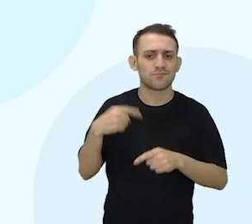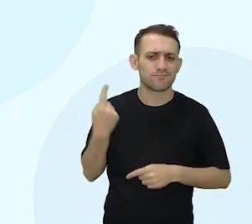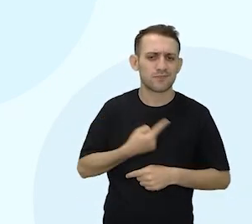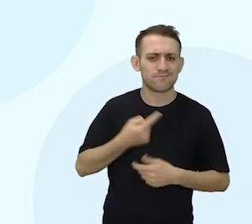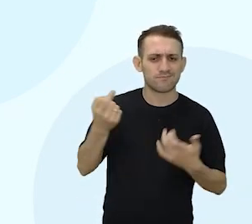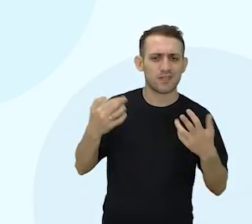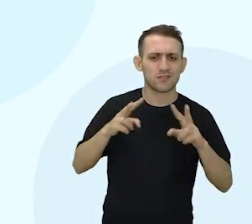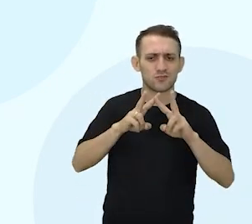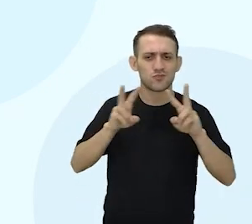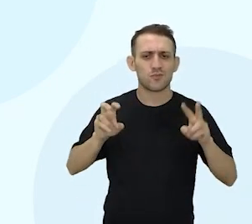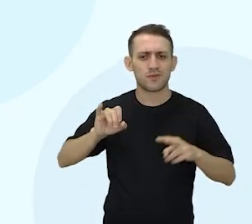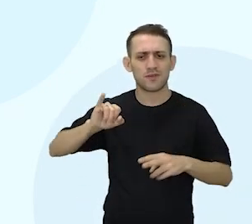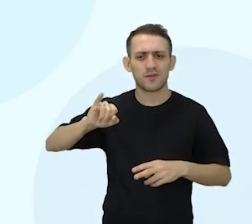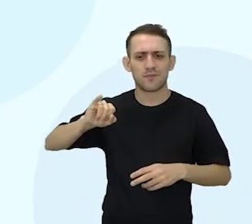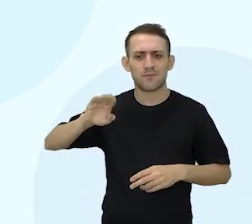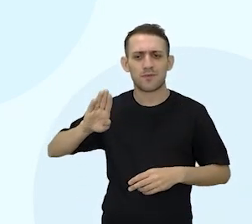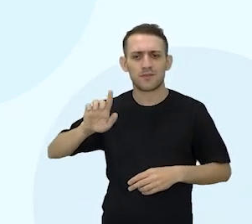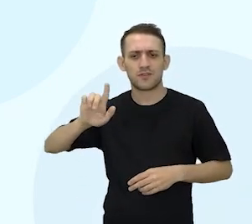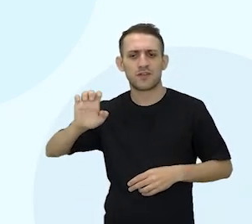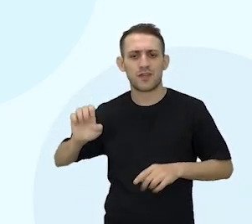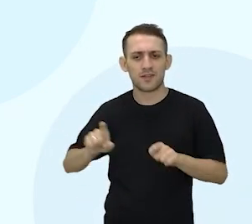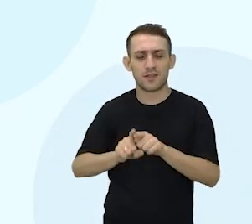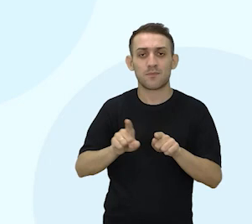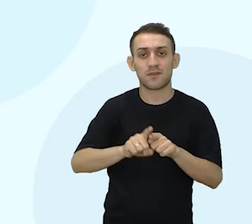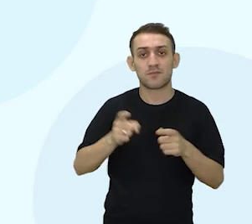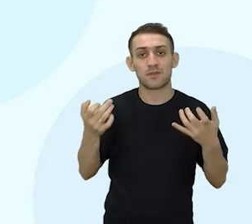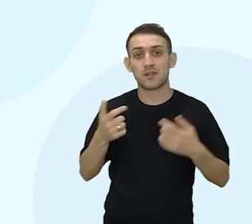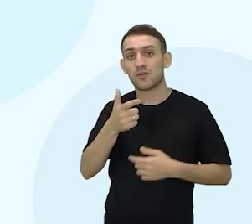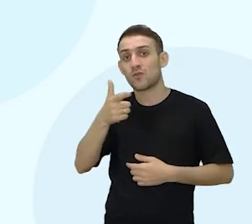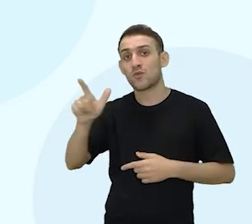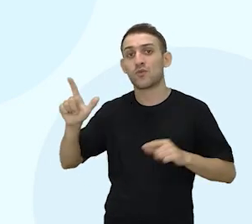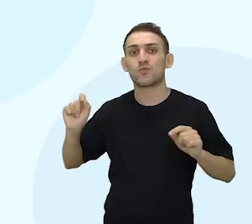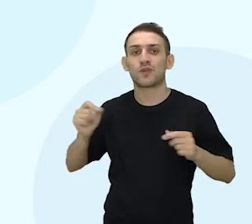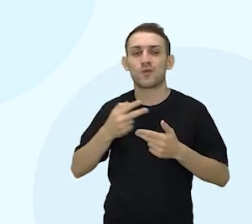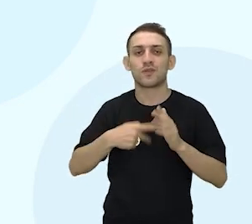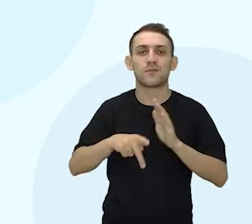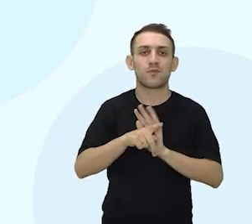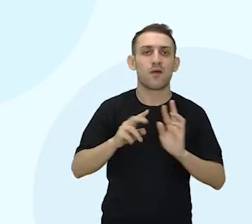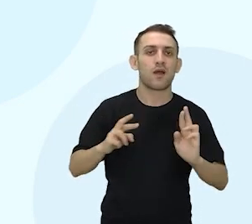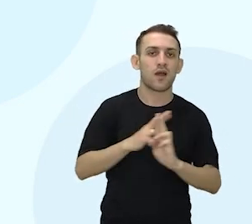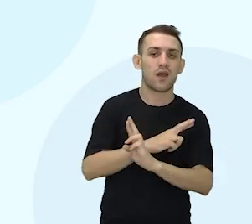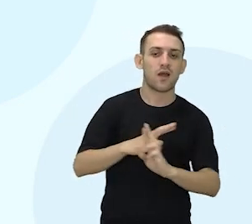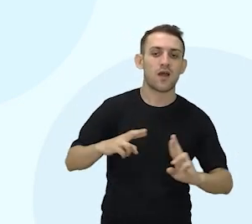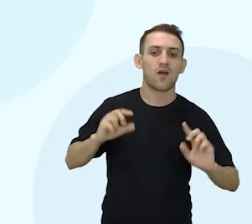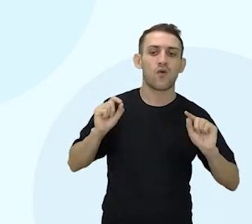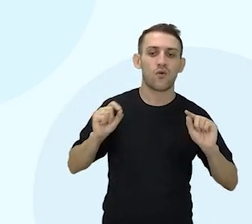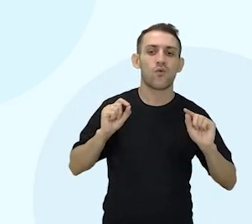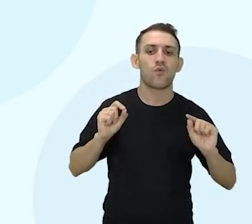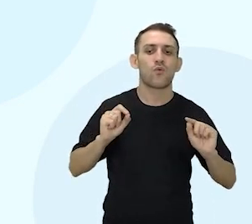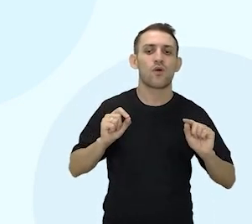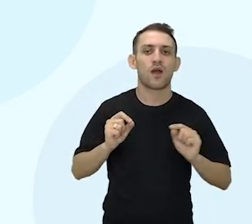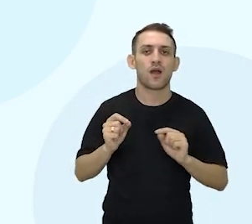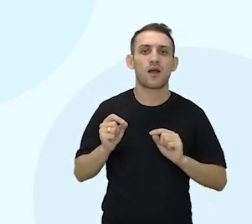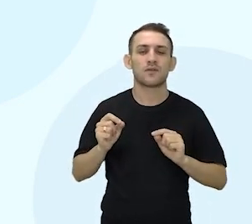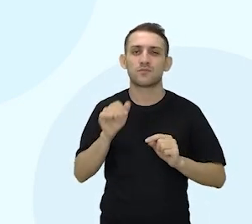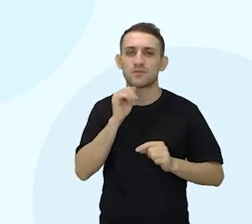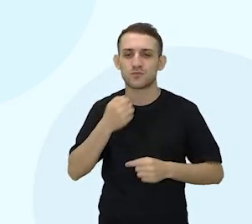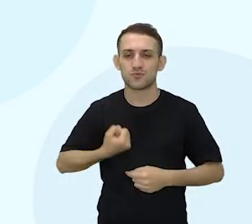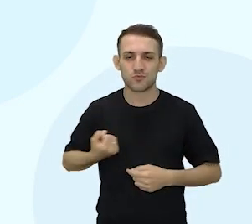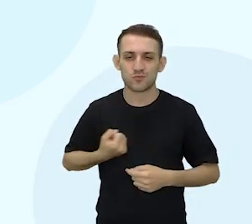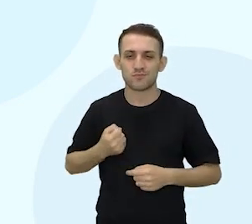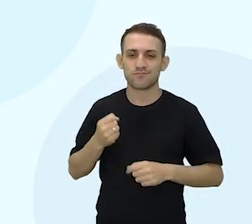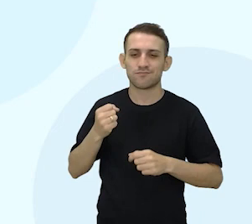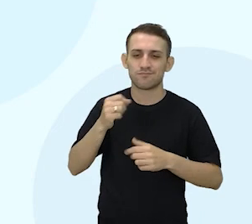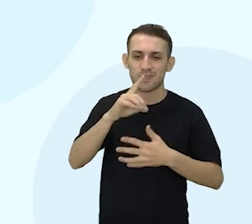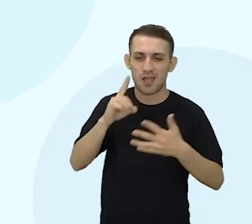falando tanto de IBGE e daí a gente está falando também de questões relacionadas aí à coleta, né, número, tal,